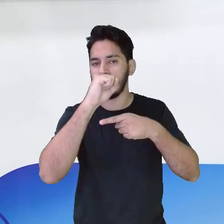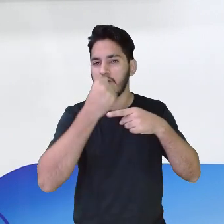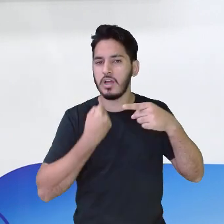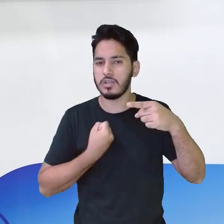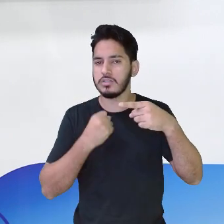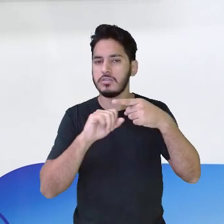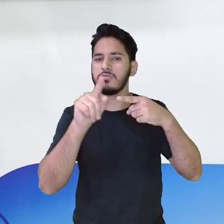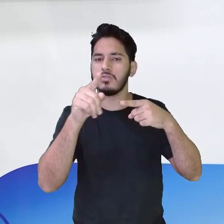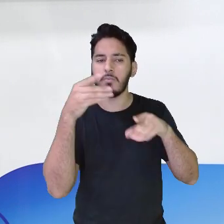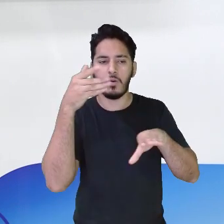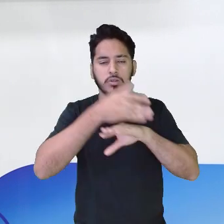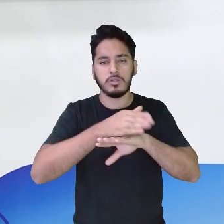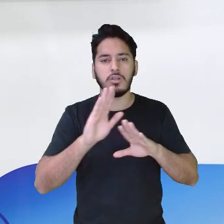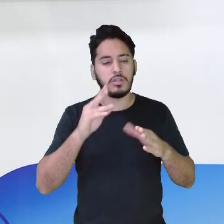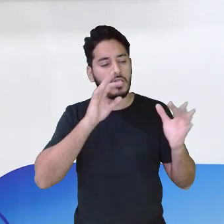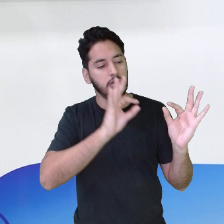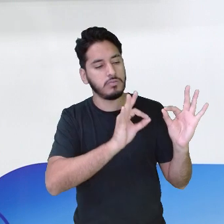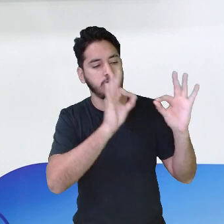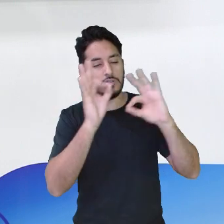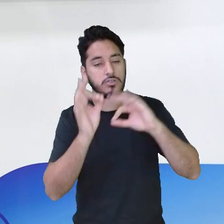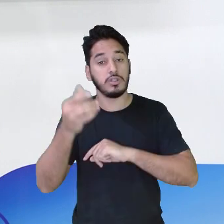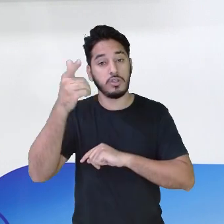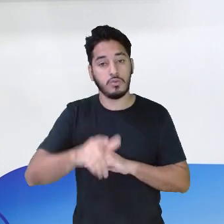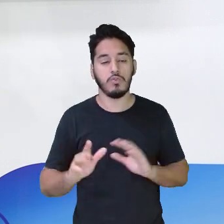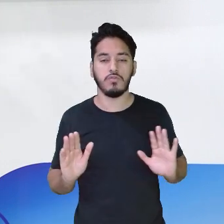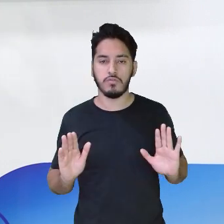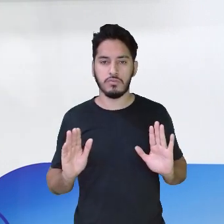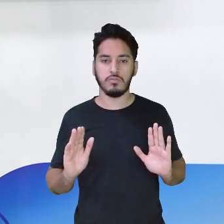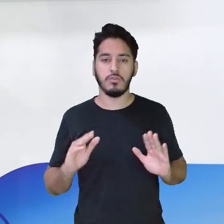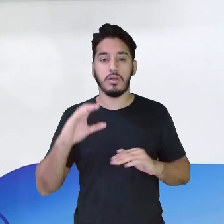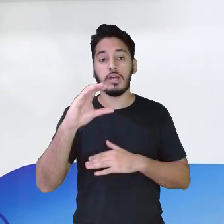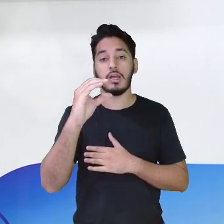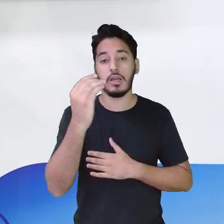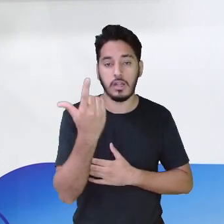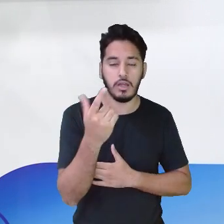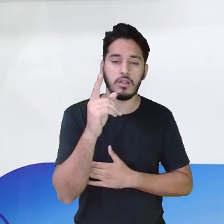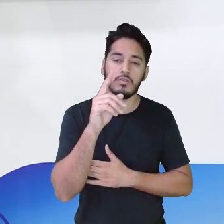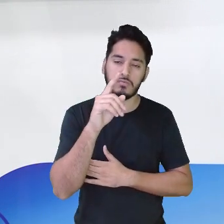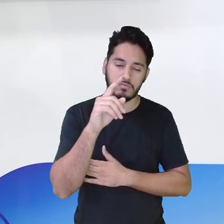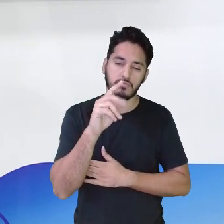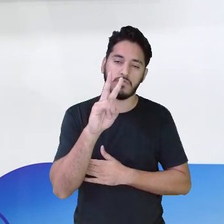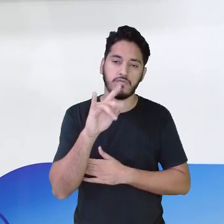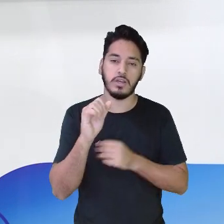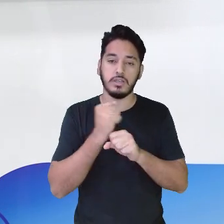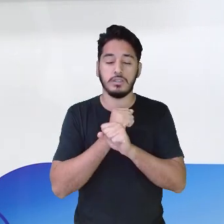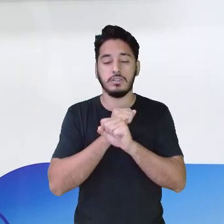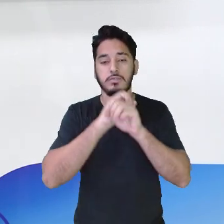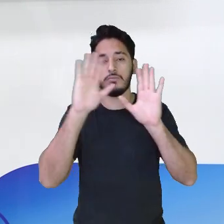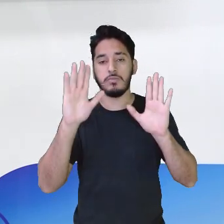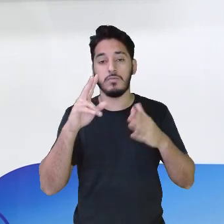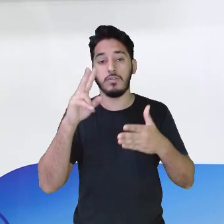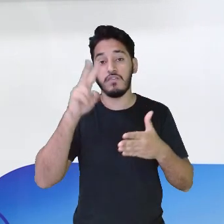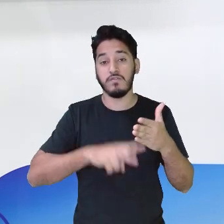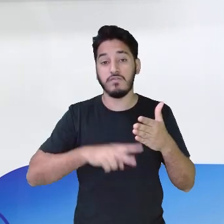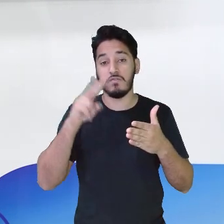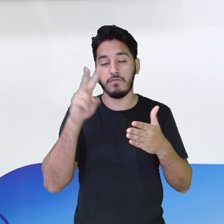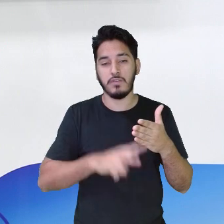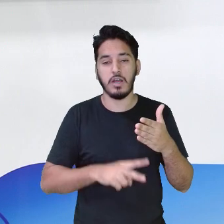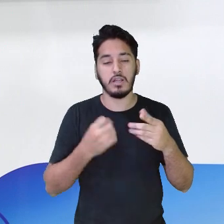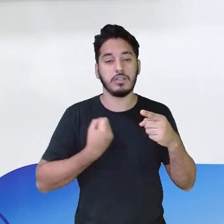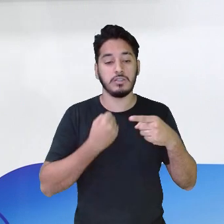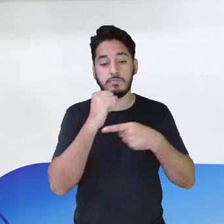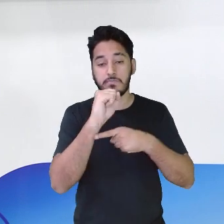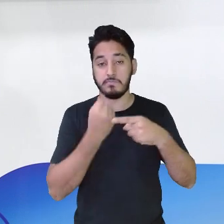você pode acessar e assistir novamente. Claro que eu vou esclarecer isso hoje. Quando a gente fala de leitura de